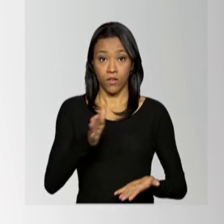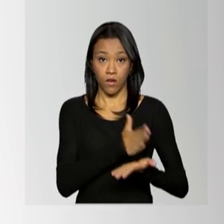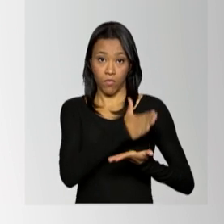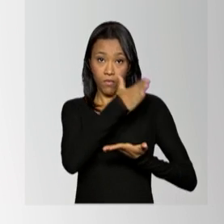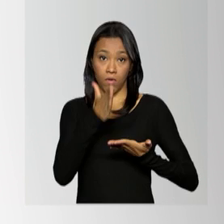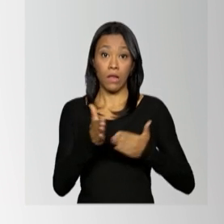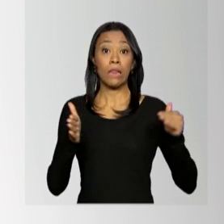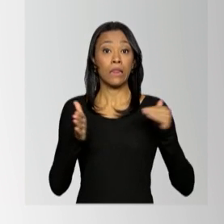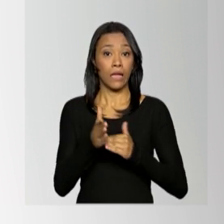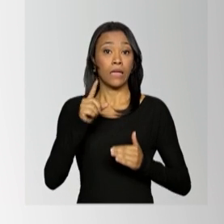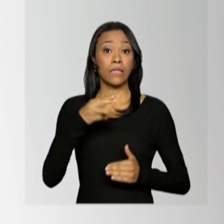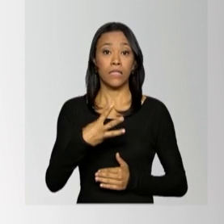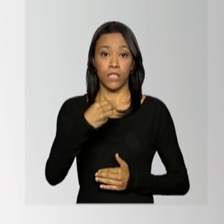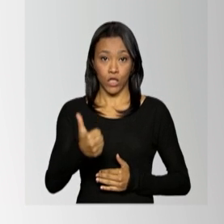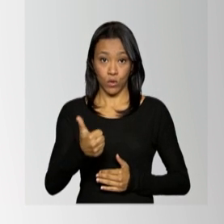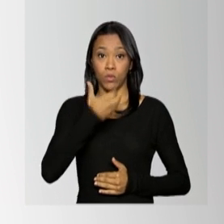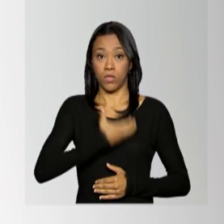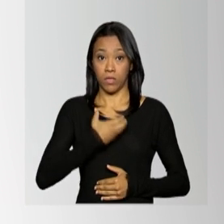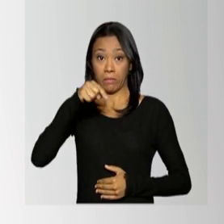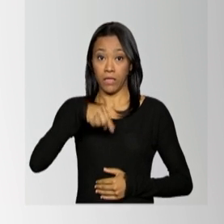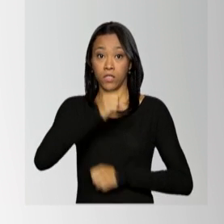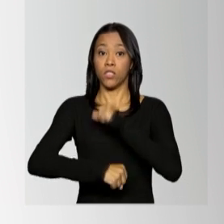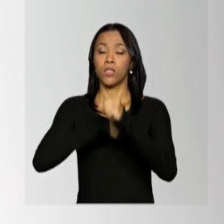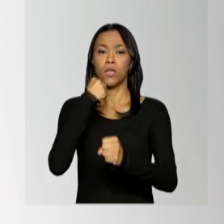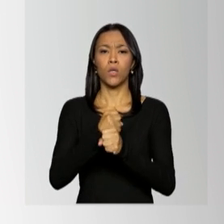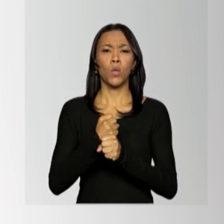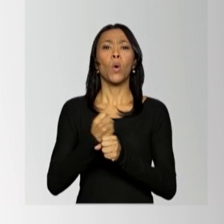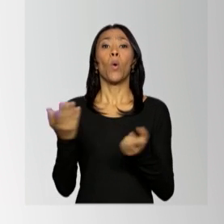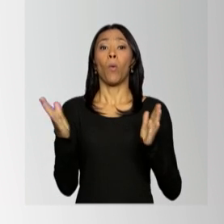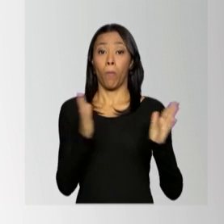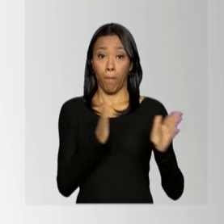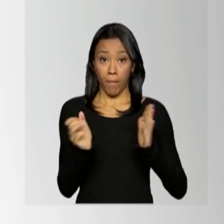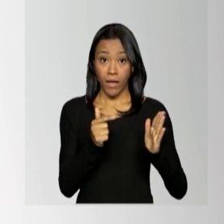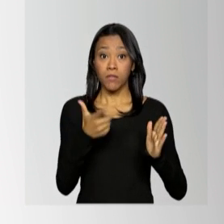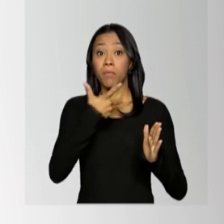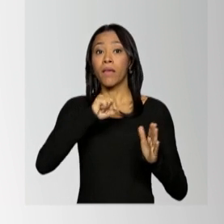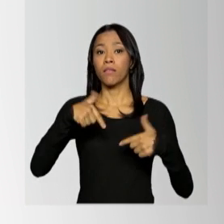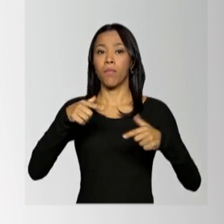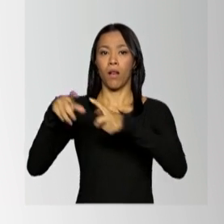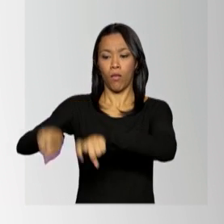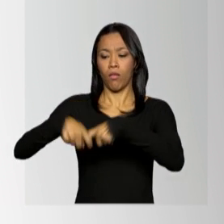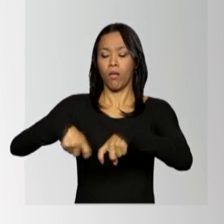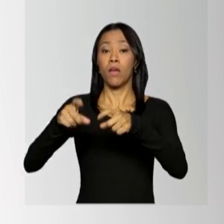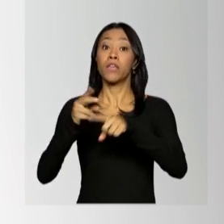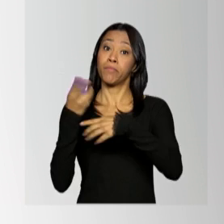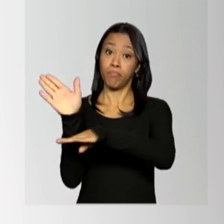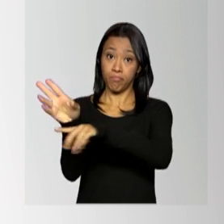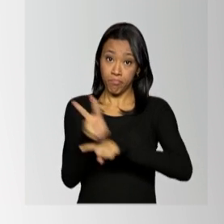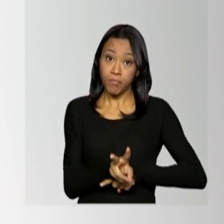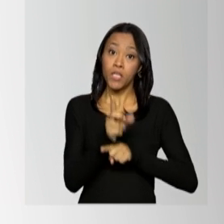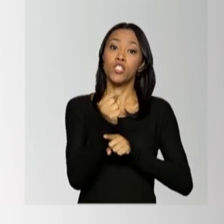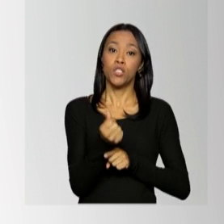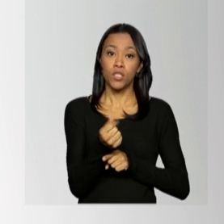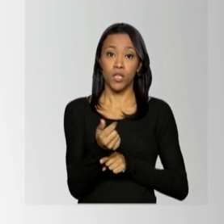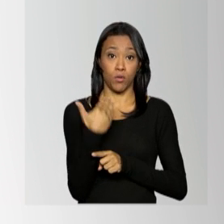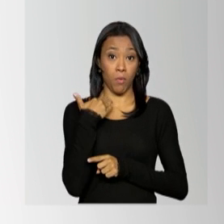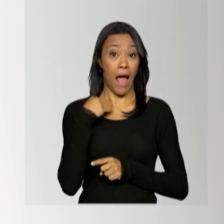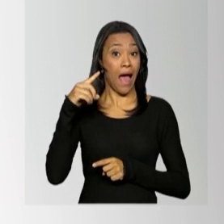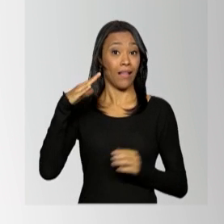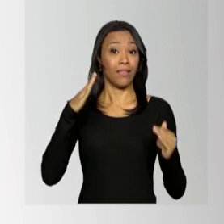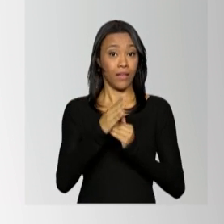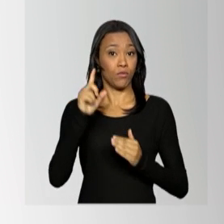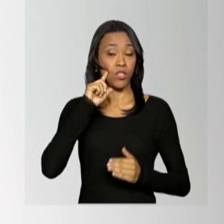prorrogado até 31 de dezembro deste ano o prazo para os agricultores familiares que pegaram crédito rural até o dia